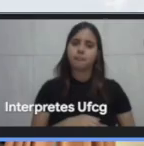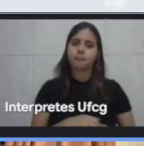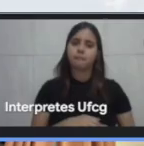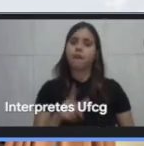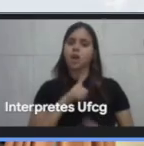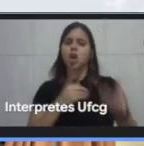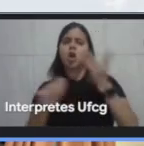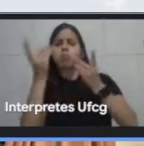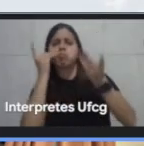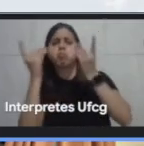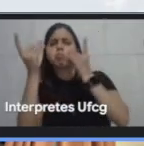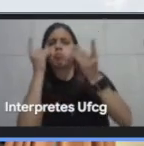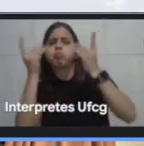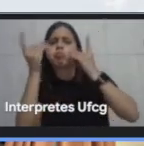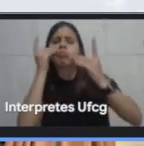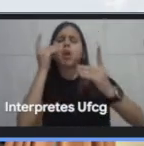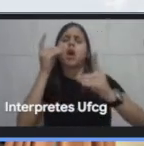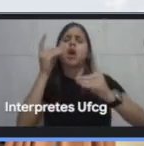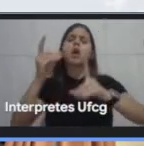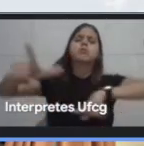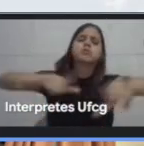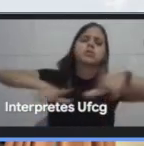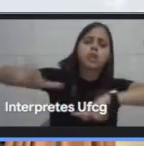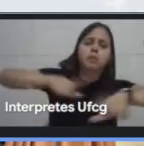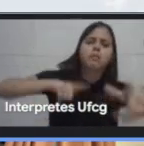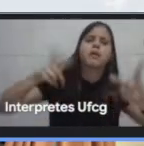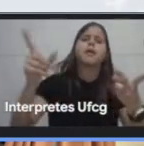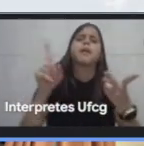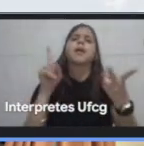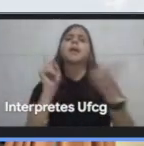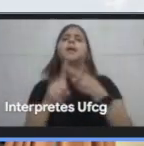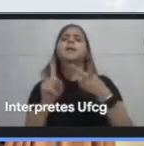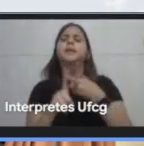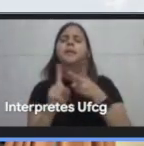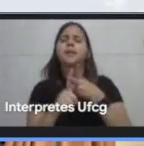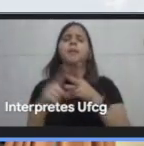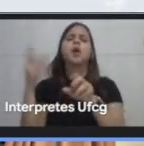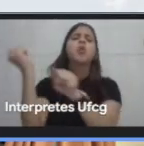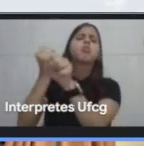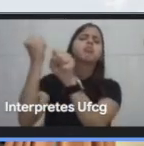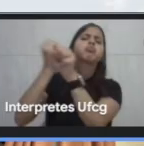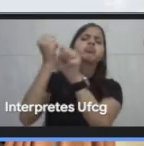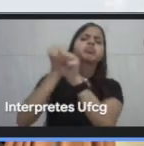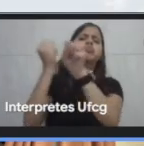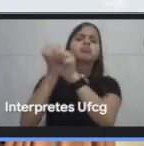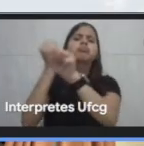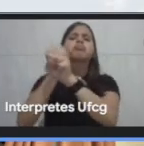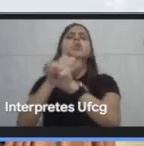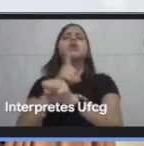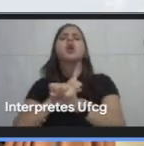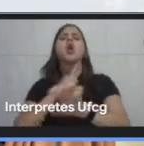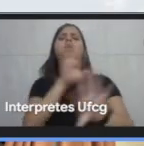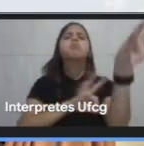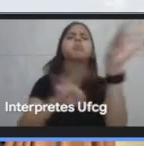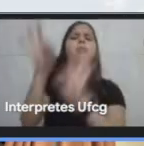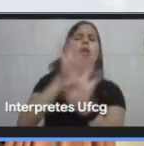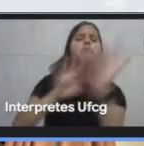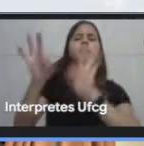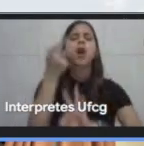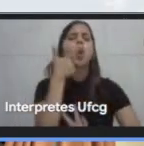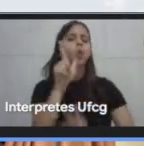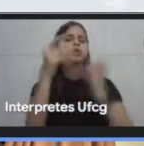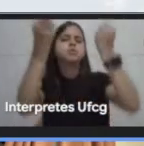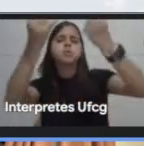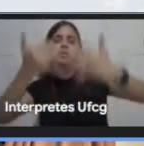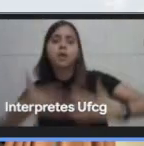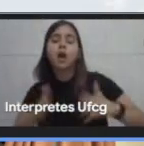necessidade de emprego, perspectiva de emprego, dados de licenciamento e construção. Então, isso ajuda muito a montar variáveis explicativas. Então,